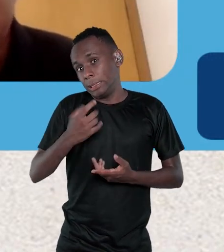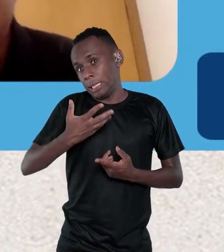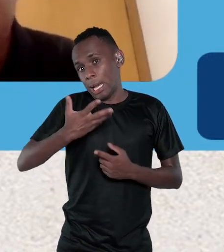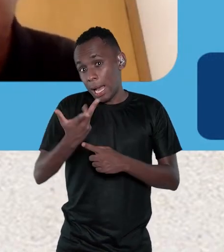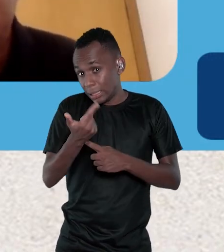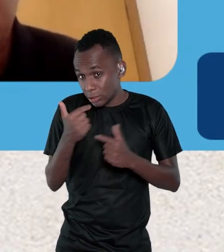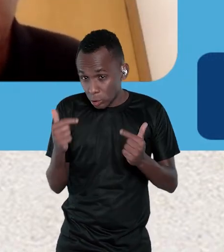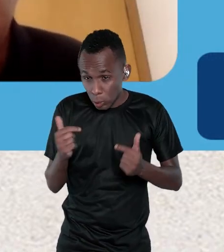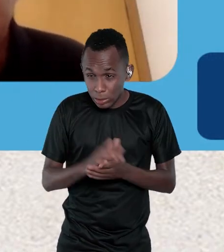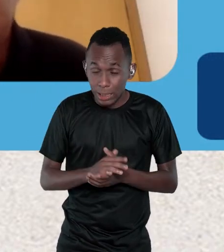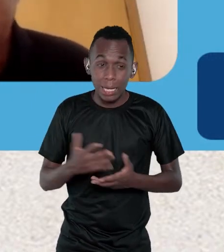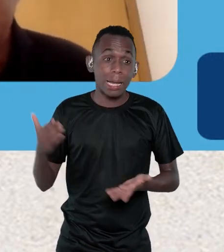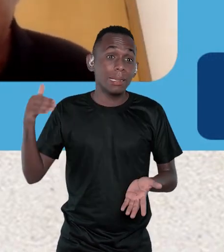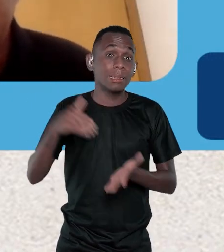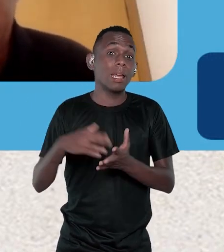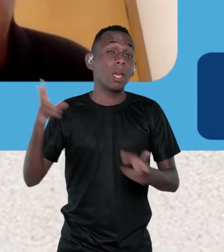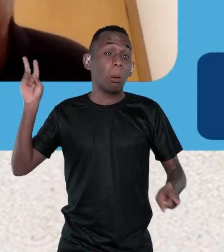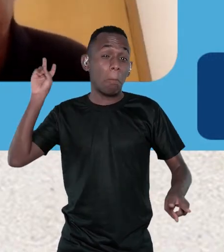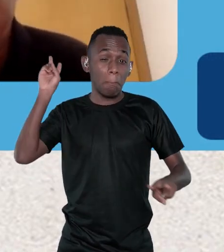A gente estava